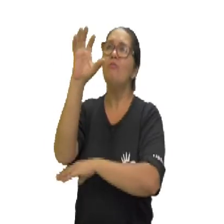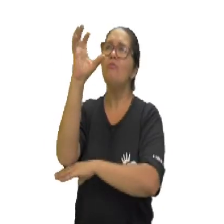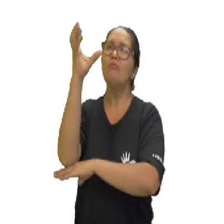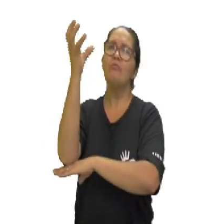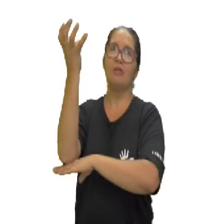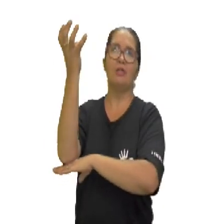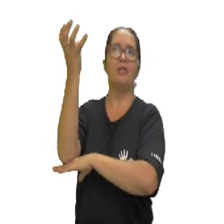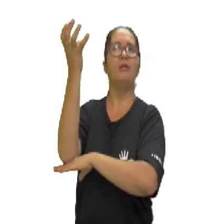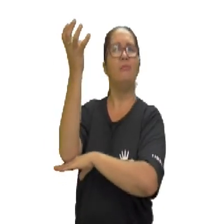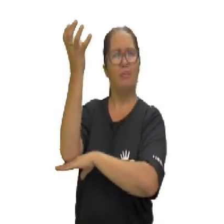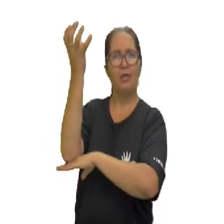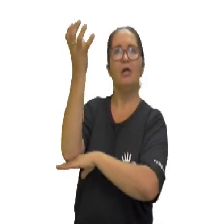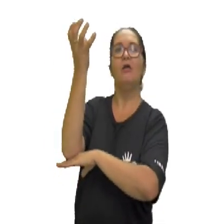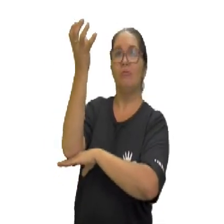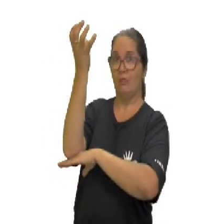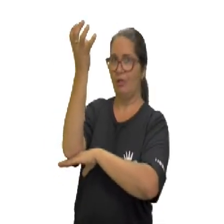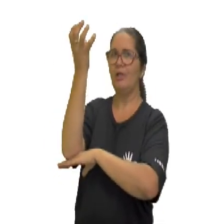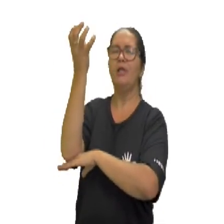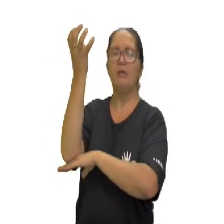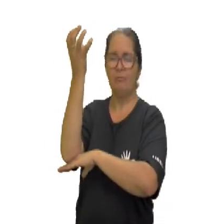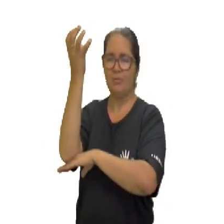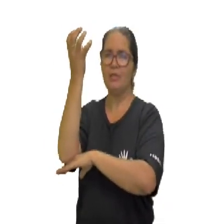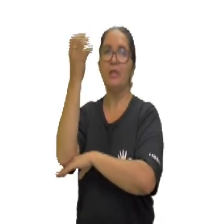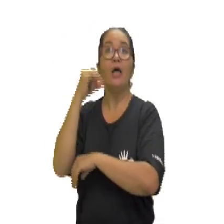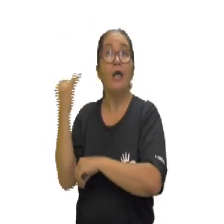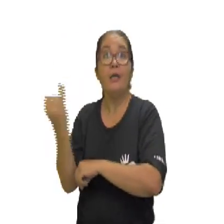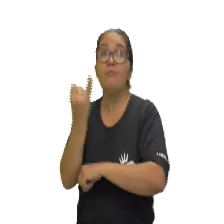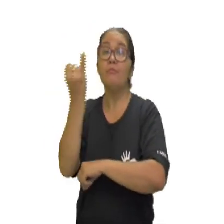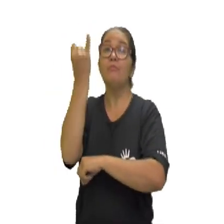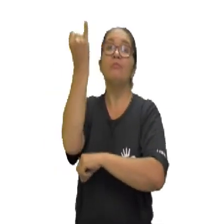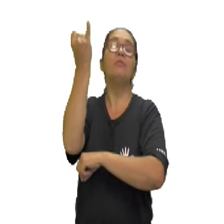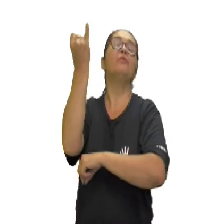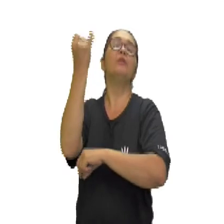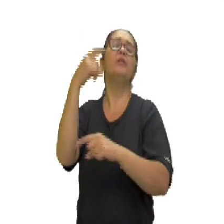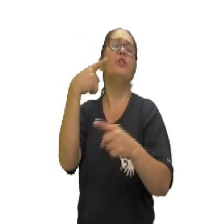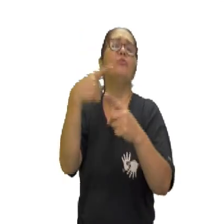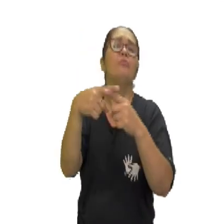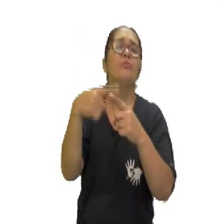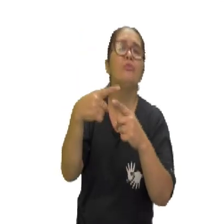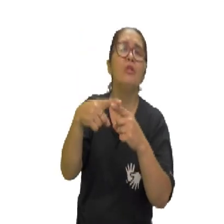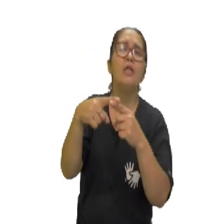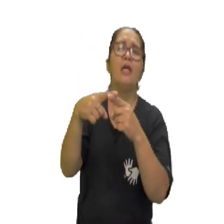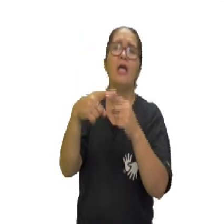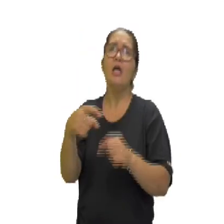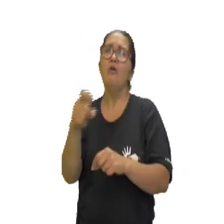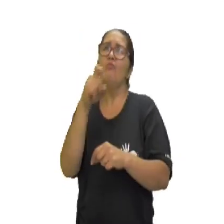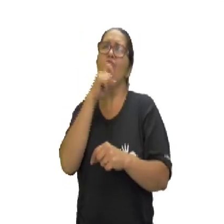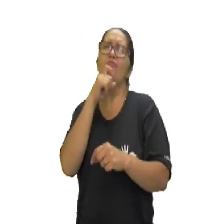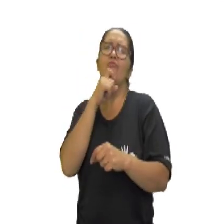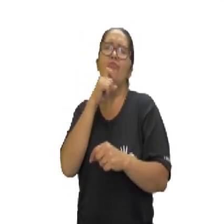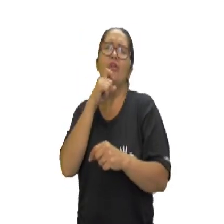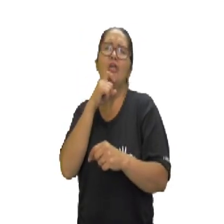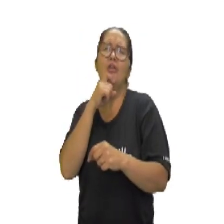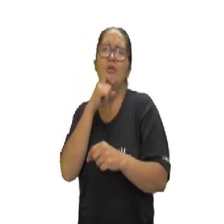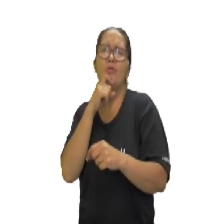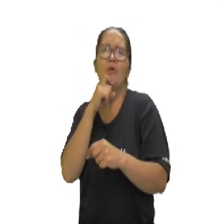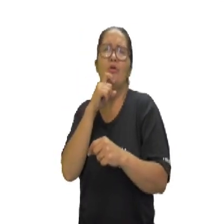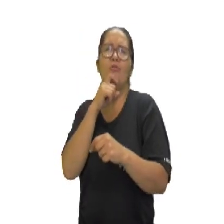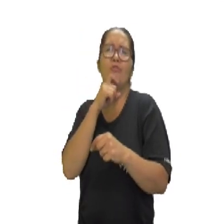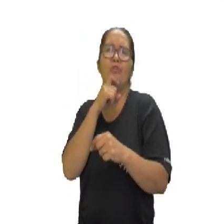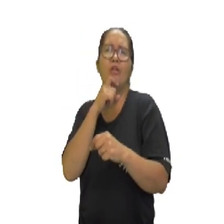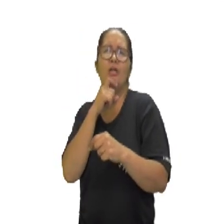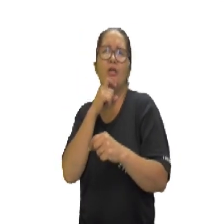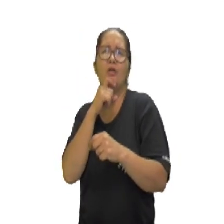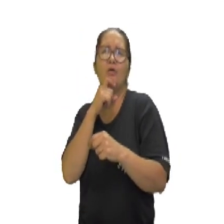são altas, né? Não faz muito frio no Pantanal, não tem uma temperatura muito baixa, e essa temperatura é alta o